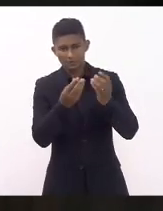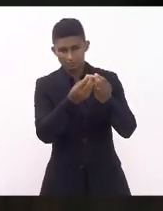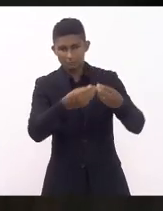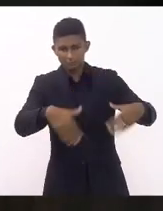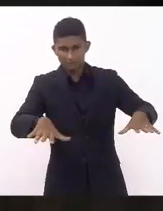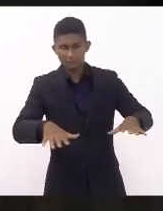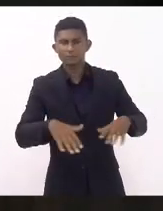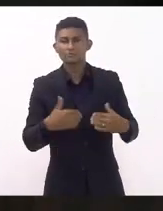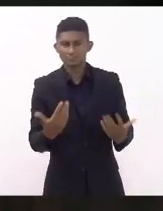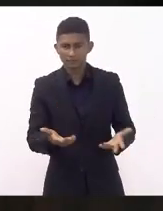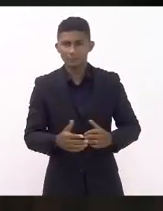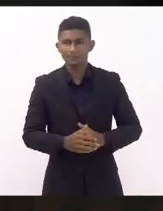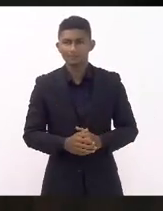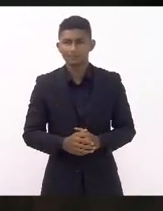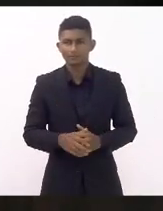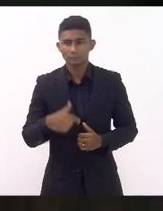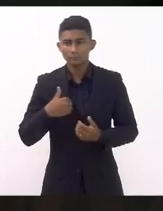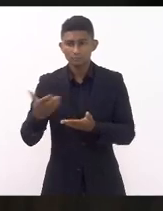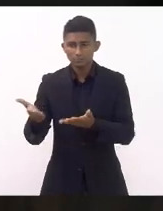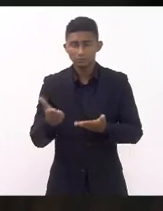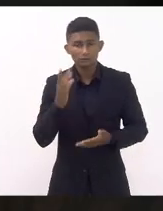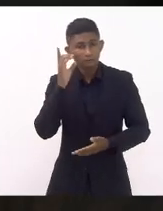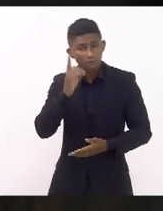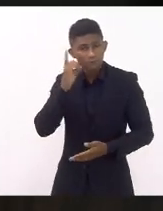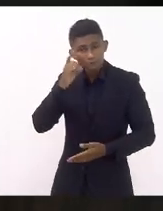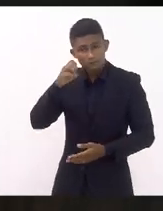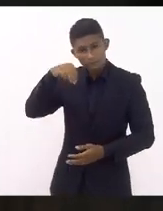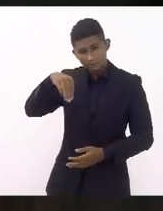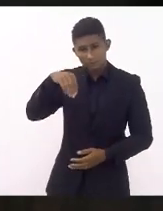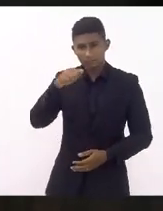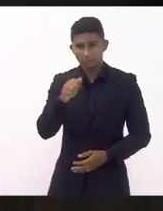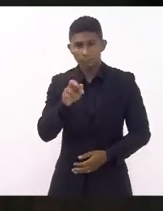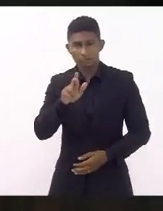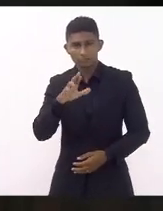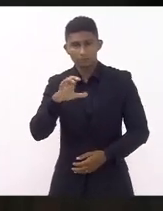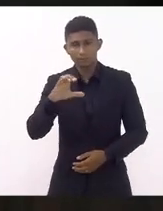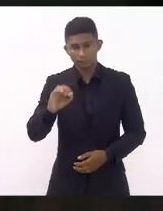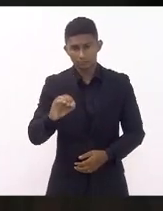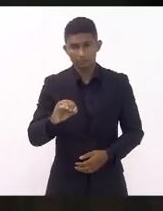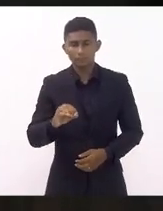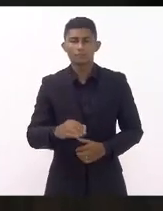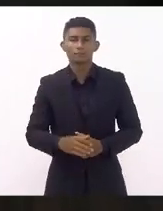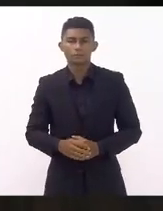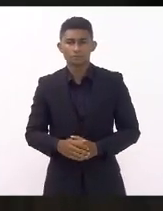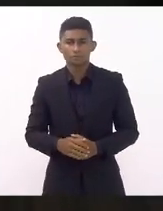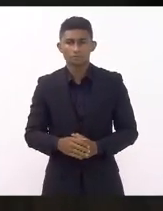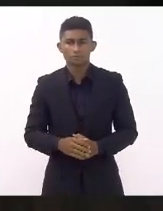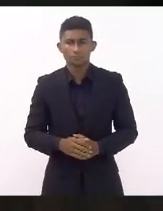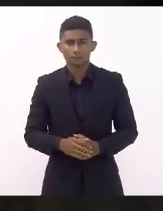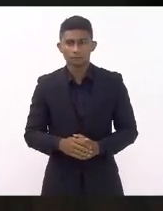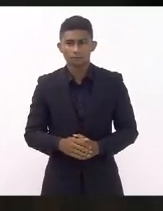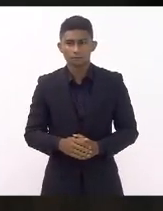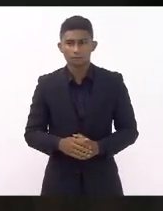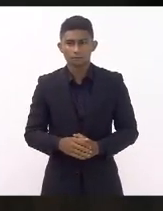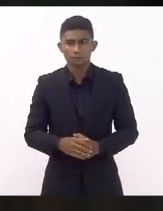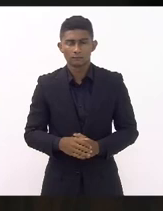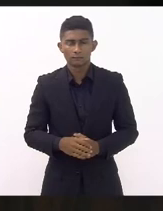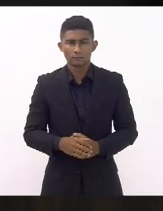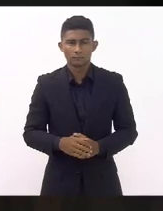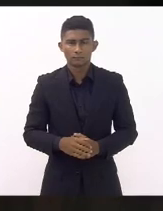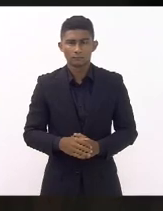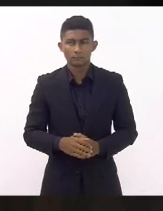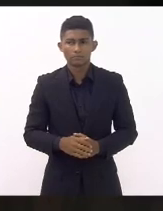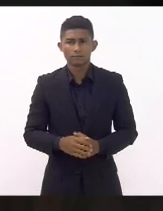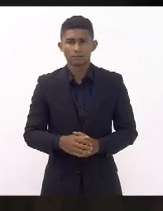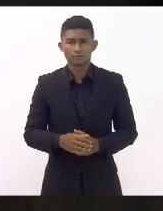os concursos. Então, quero chamar o deputado Márcio Pacheco para refazer, chamar os trabalhos à ordem,